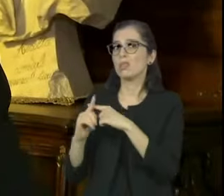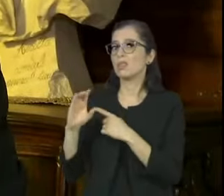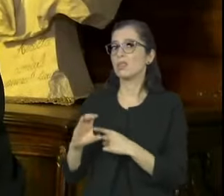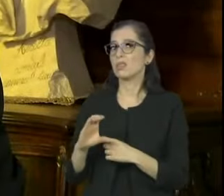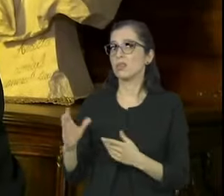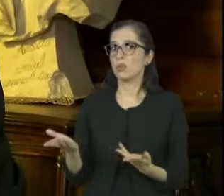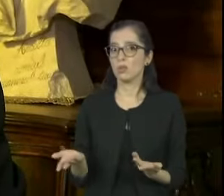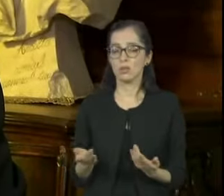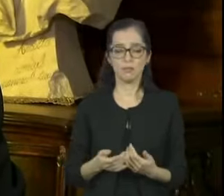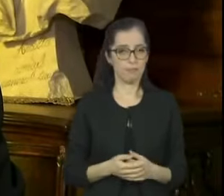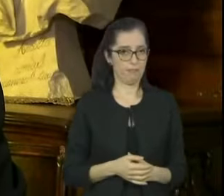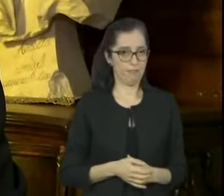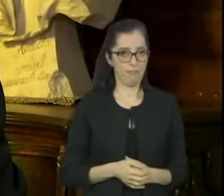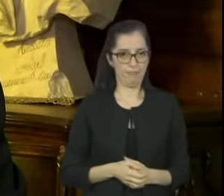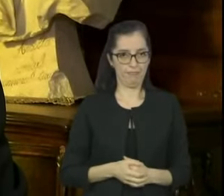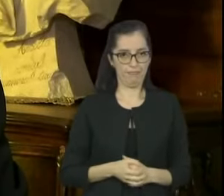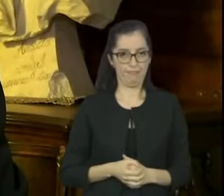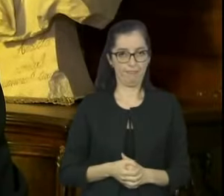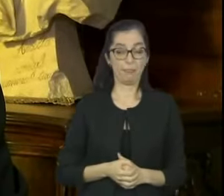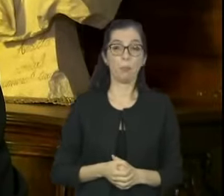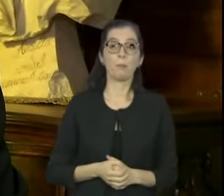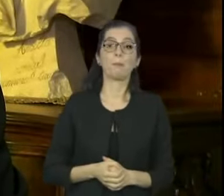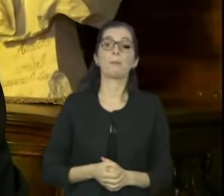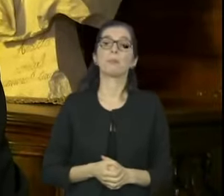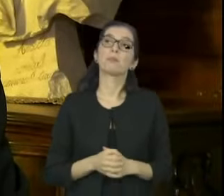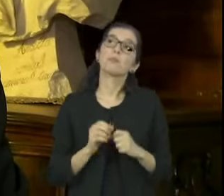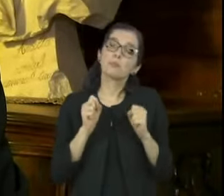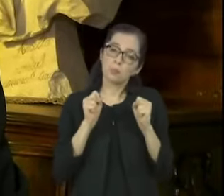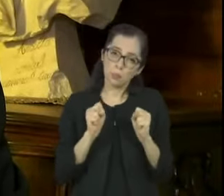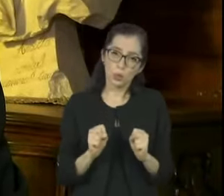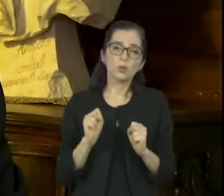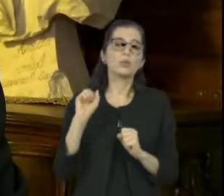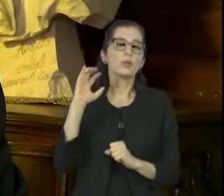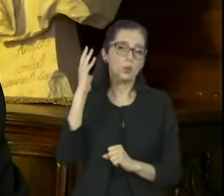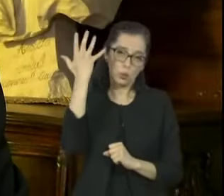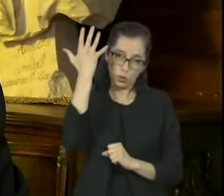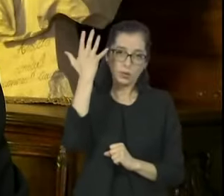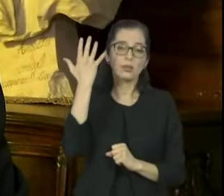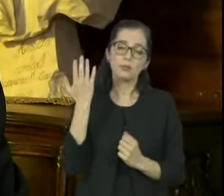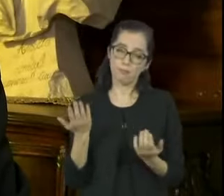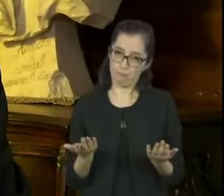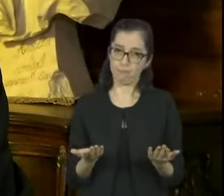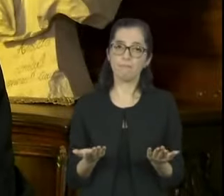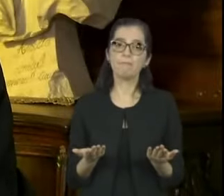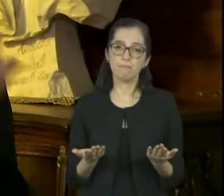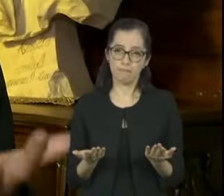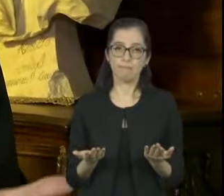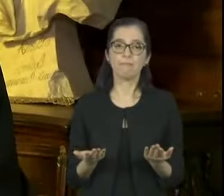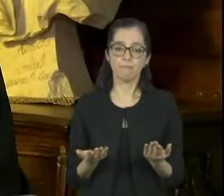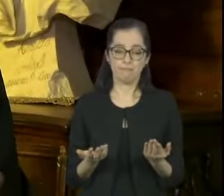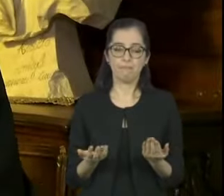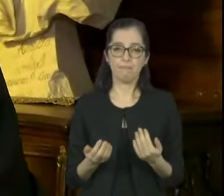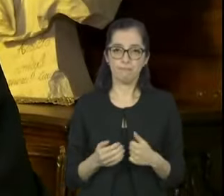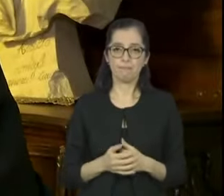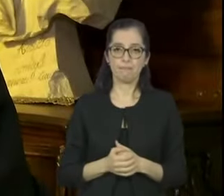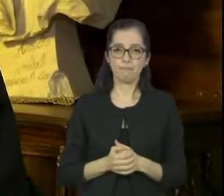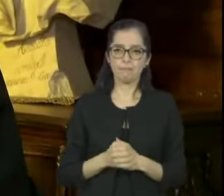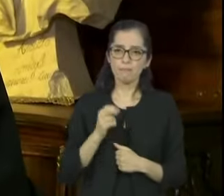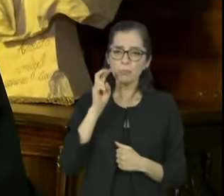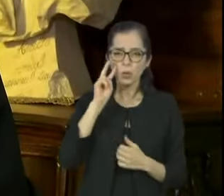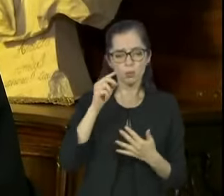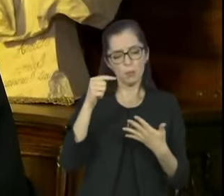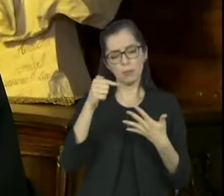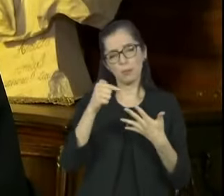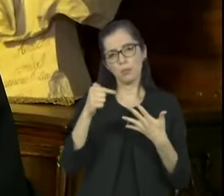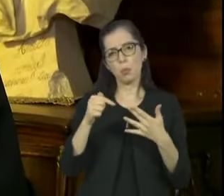é bem é possível entre as muitas possibilidades que se